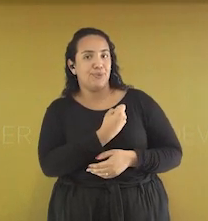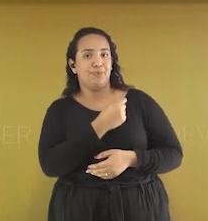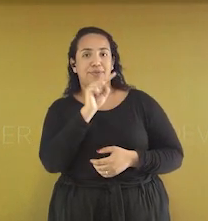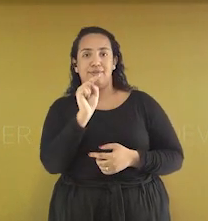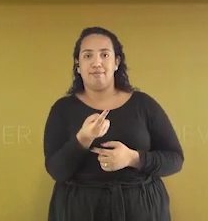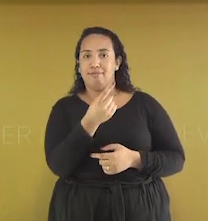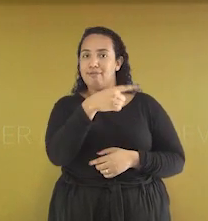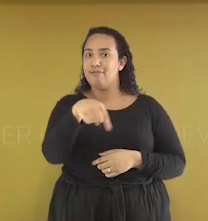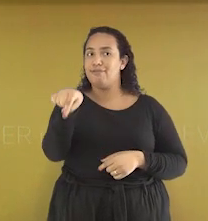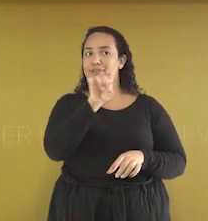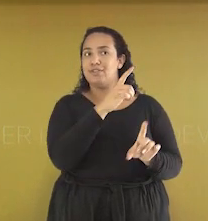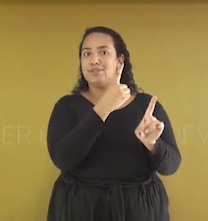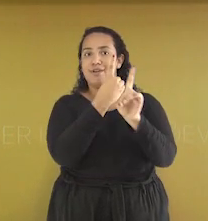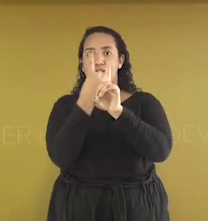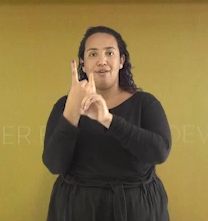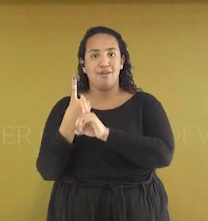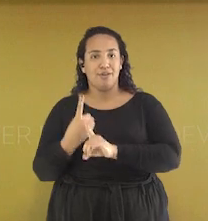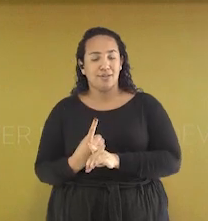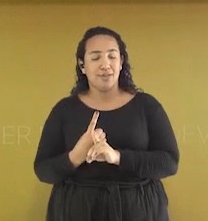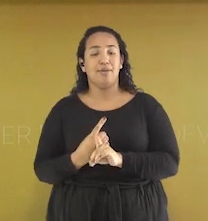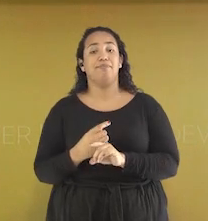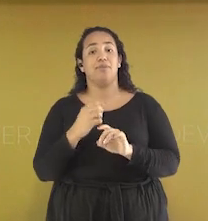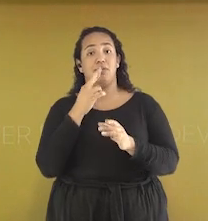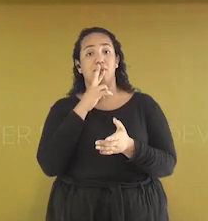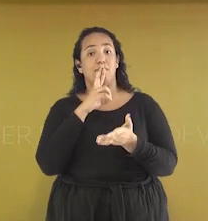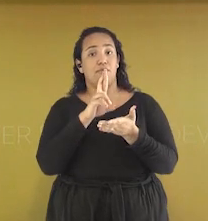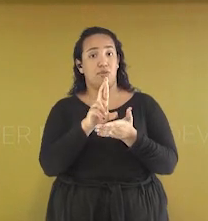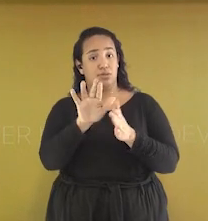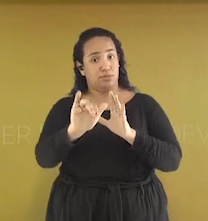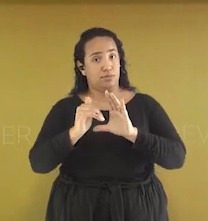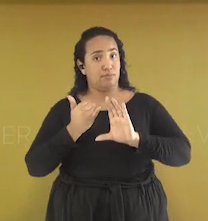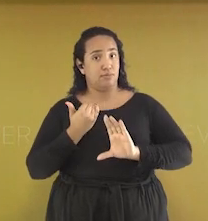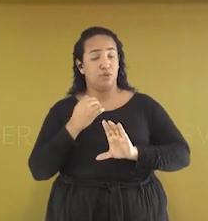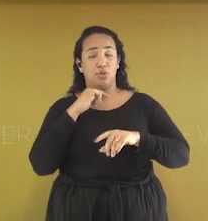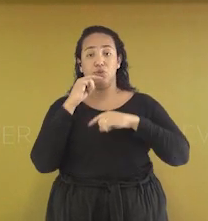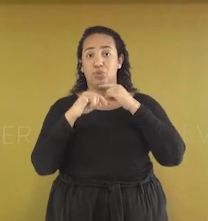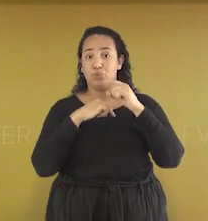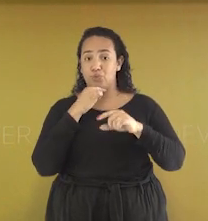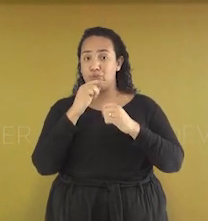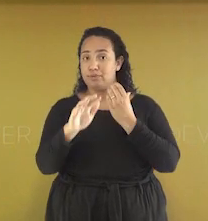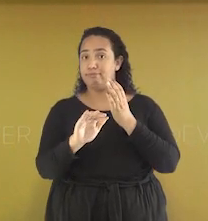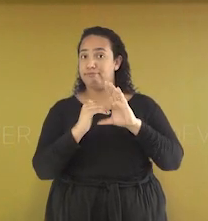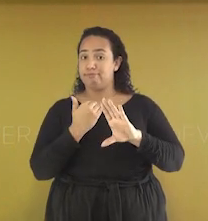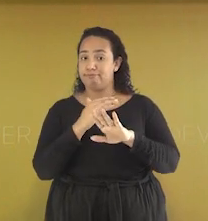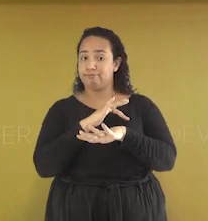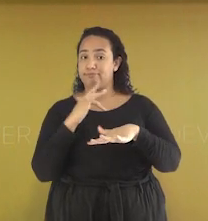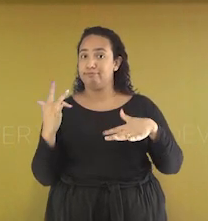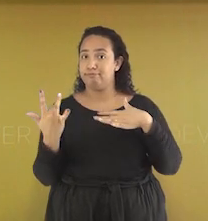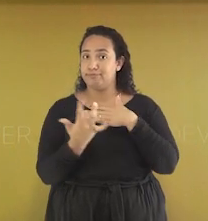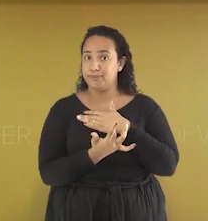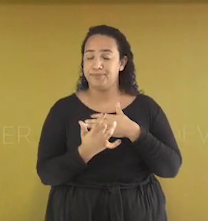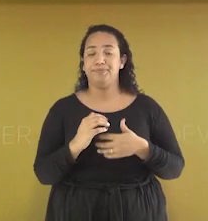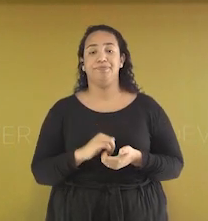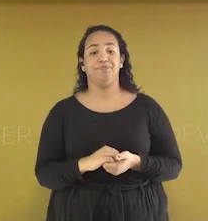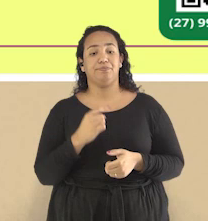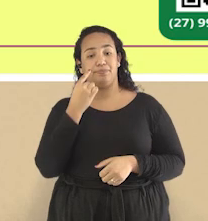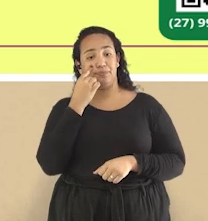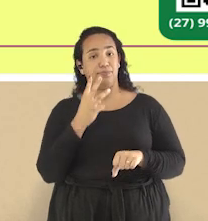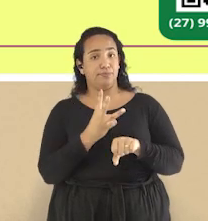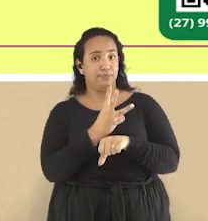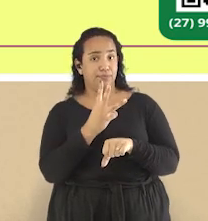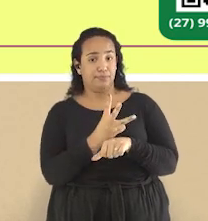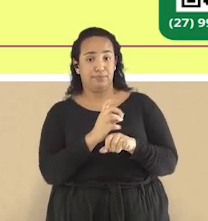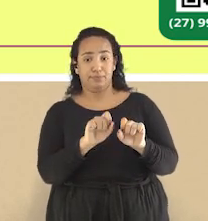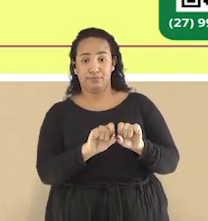que você encontrar no seu dia a dia e envie suas respostas e as suas dúvidas para as nossas redes sociais.